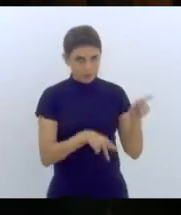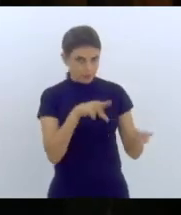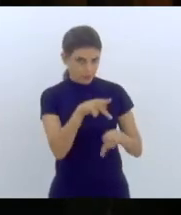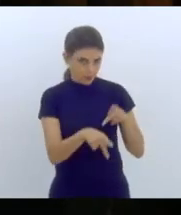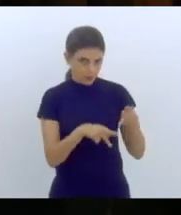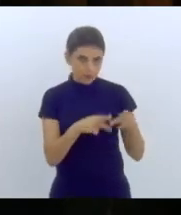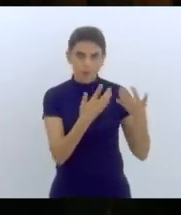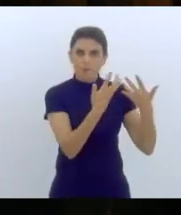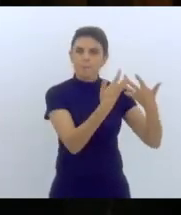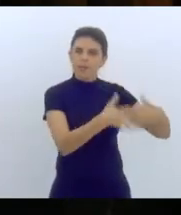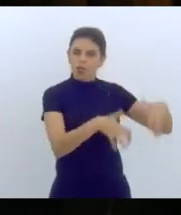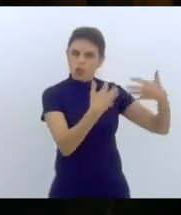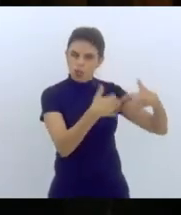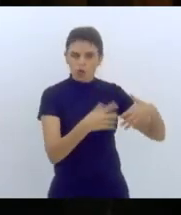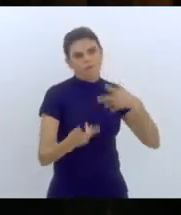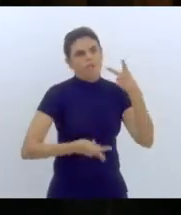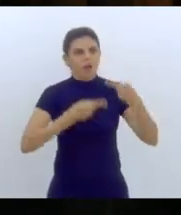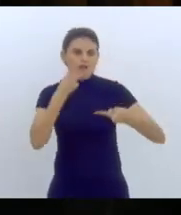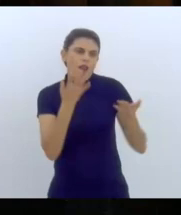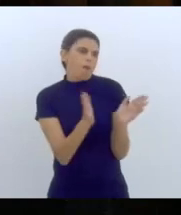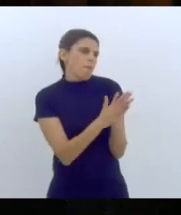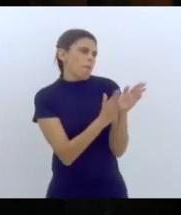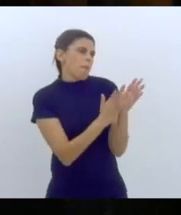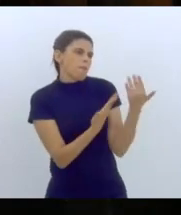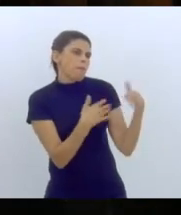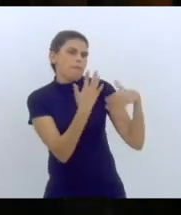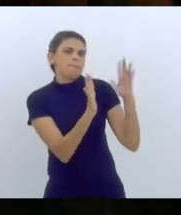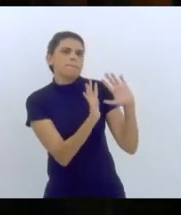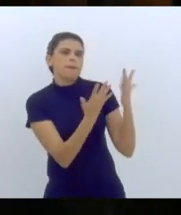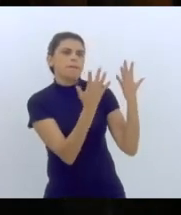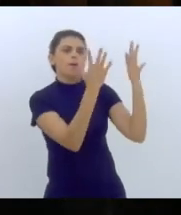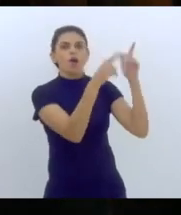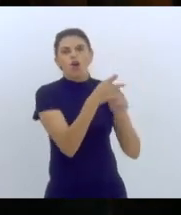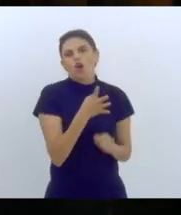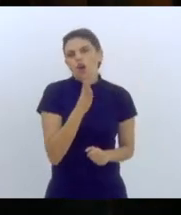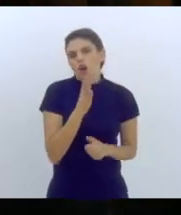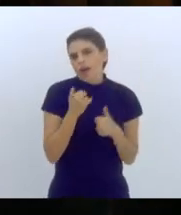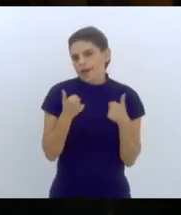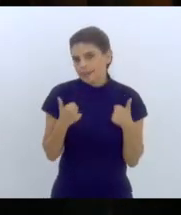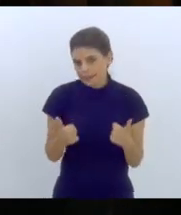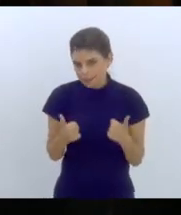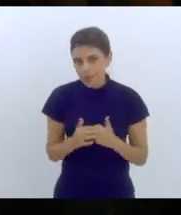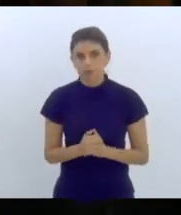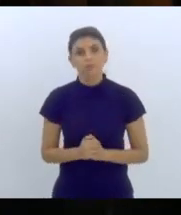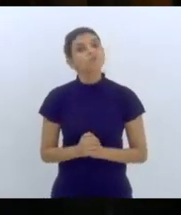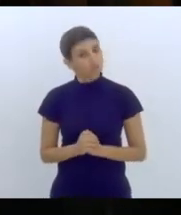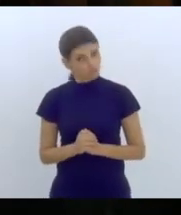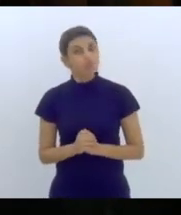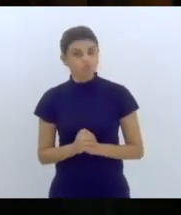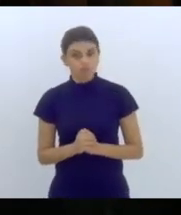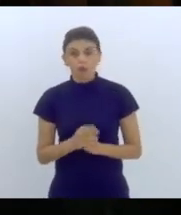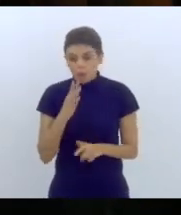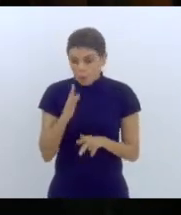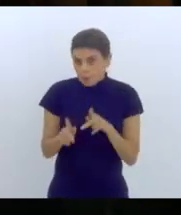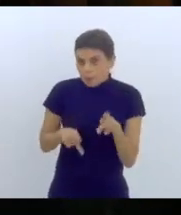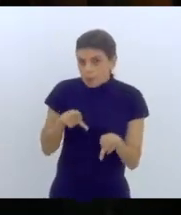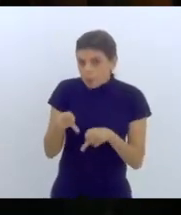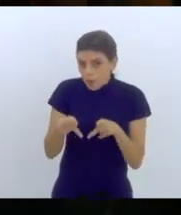de Petrópolis, que aqui foi tão falado e Vossa Excelência conhece muito bem. É uma